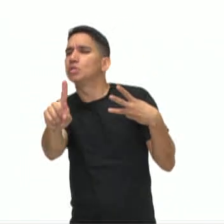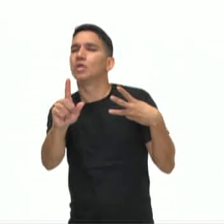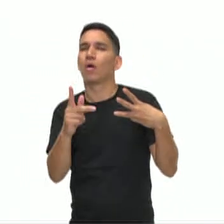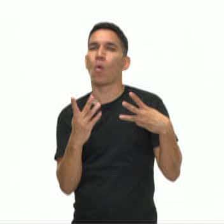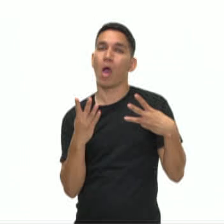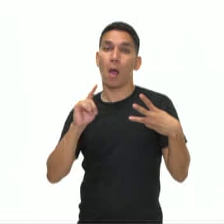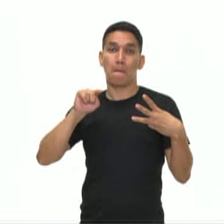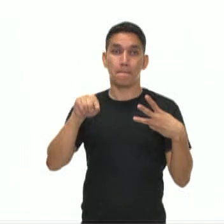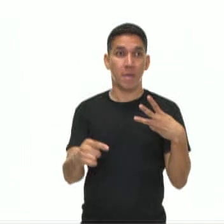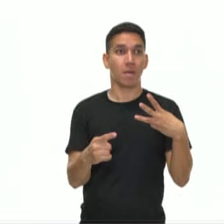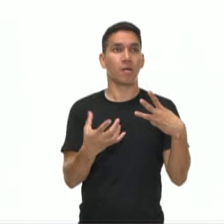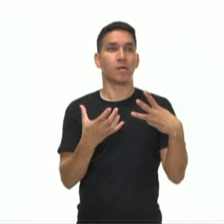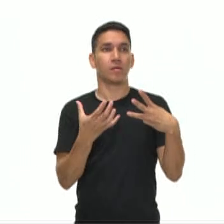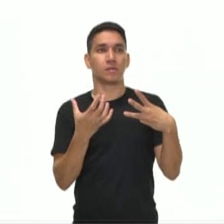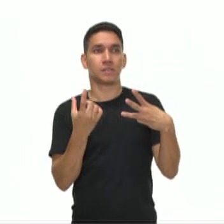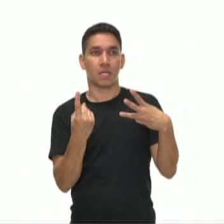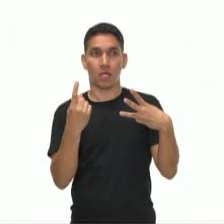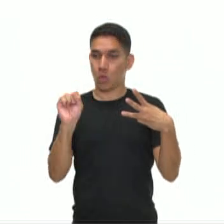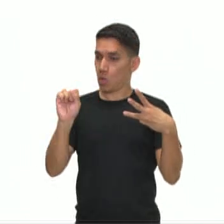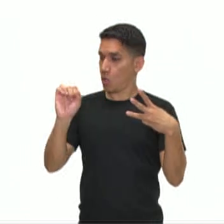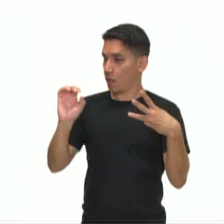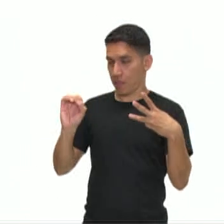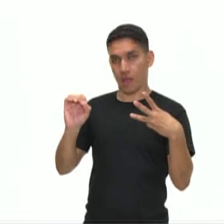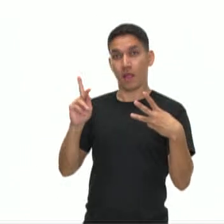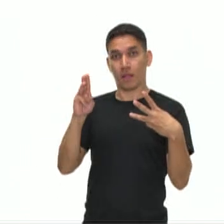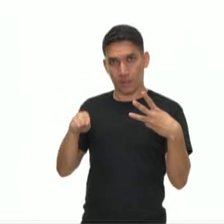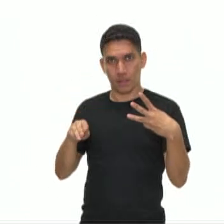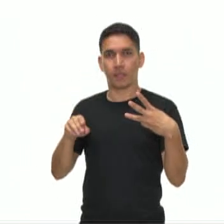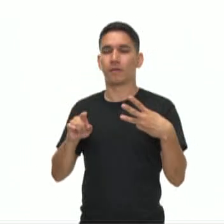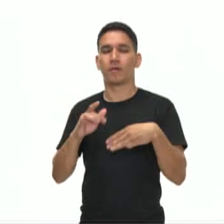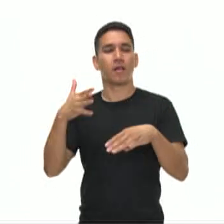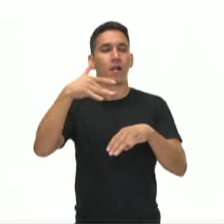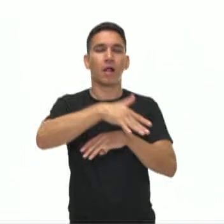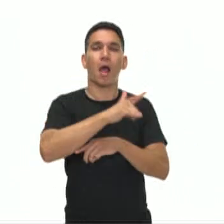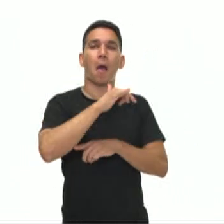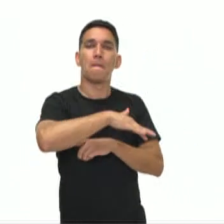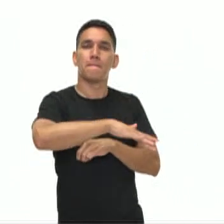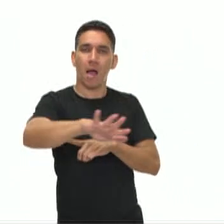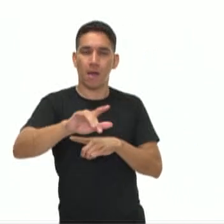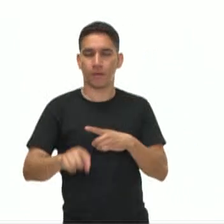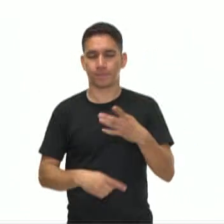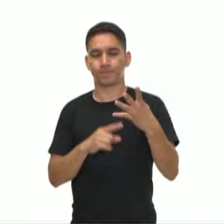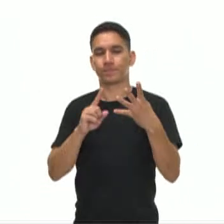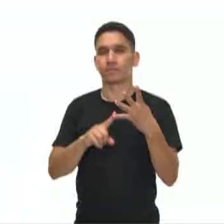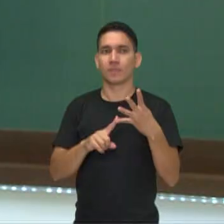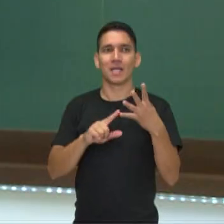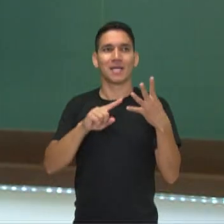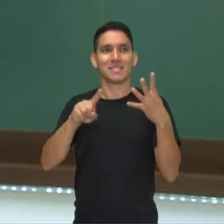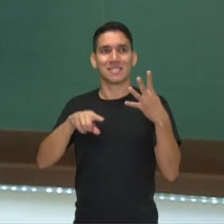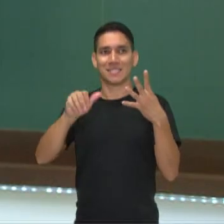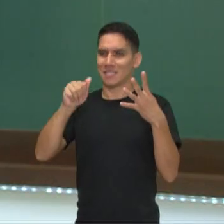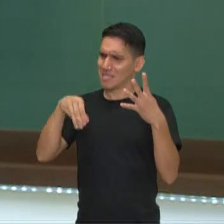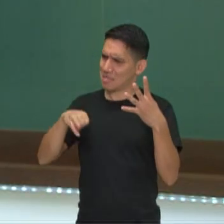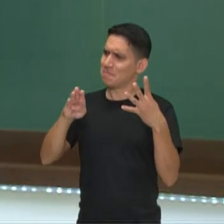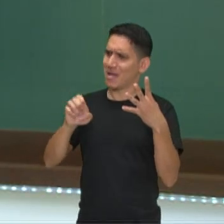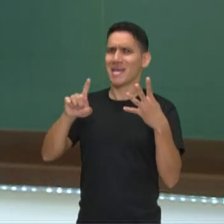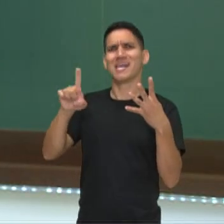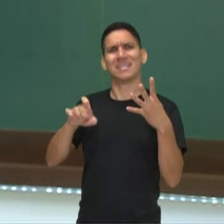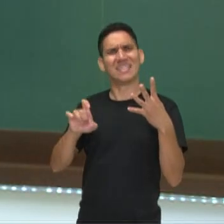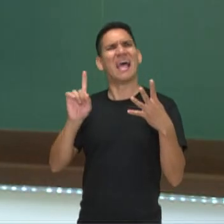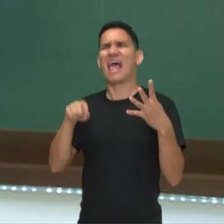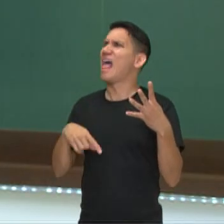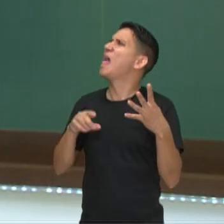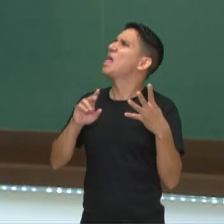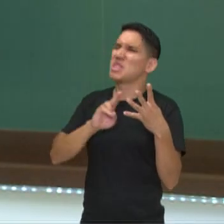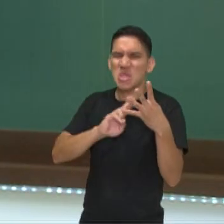4.180 quilômetros de extensão, deságua no Oceano Atlântico. Zambeze, são os nomes diferentes, né? A gente fica